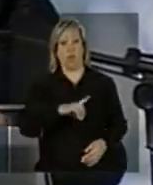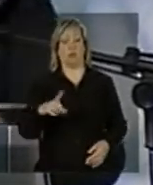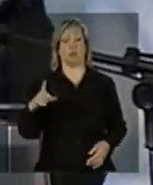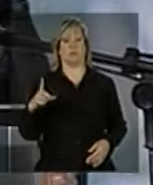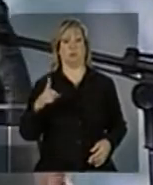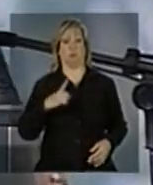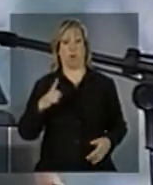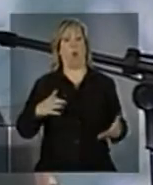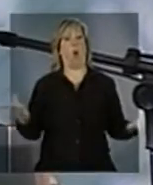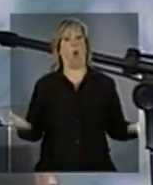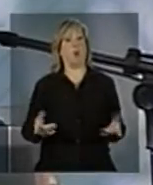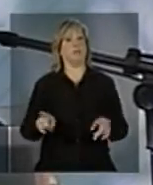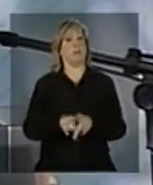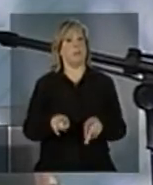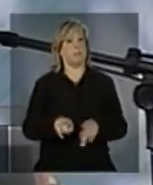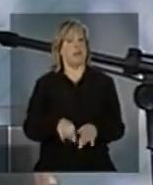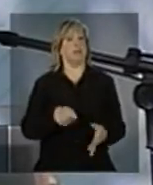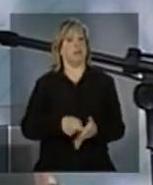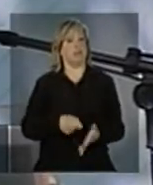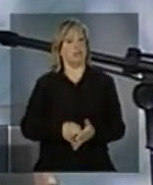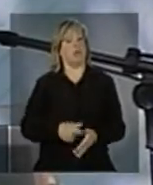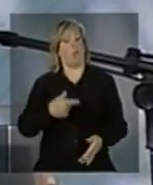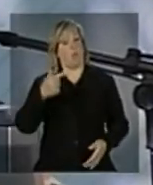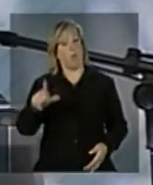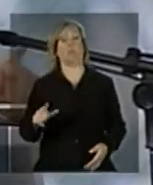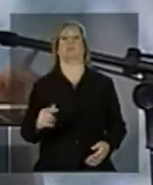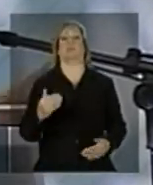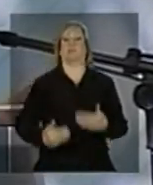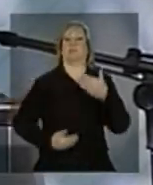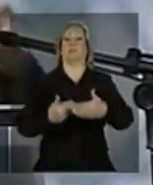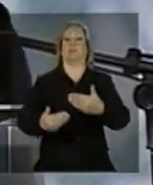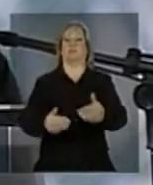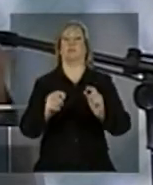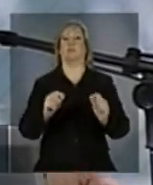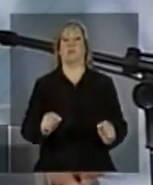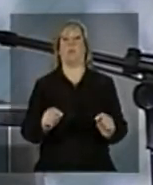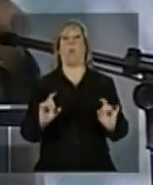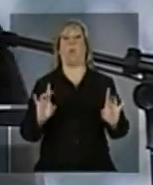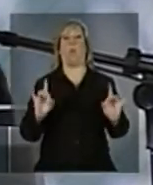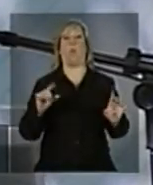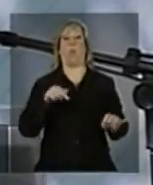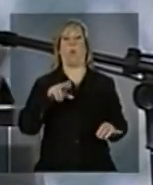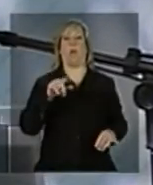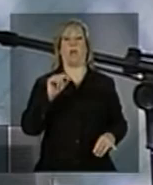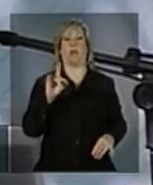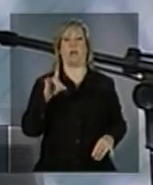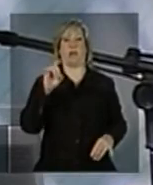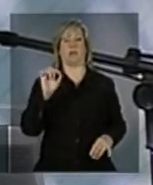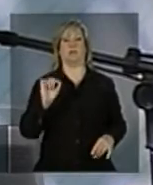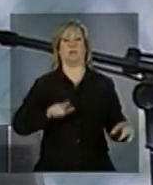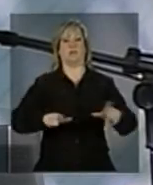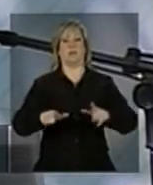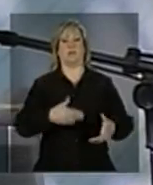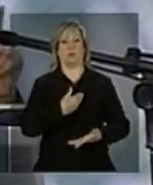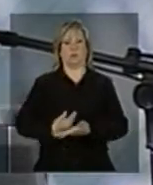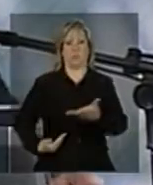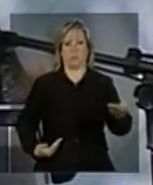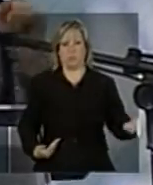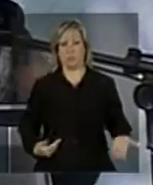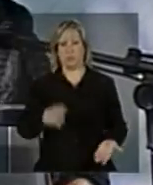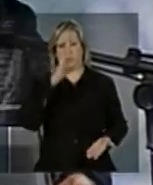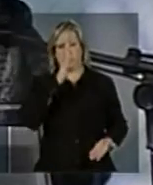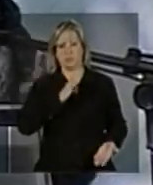a exigência de um outro círculo virtuoso, que é a qualidade dos serviços públicos.